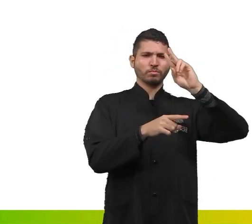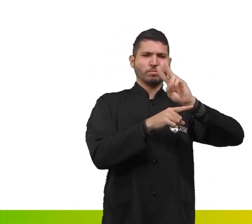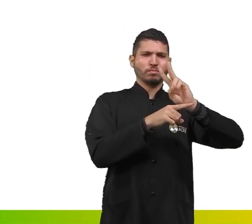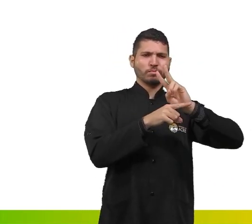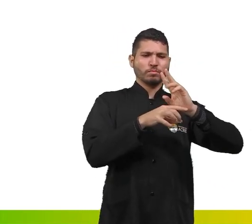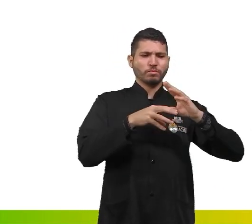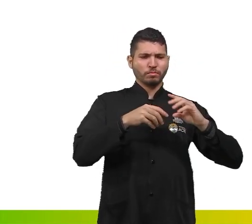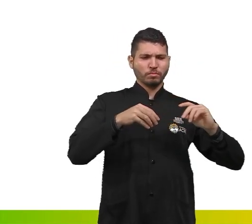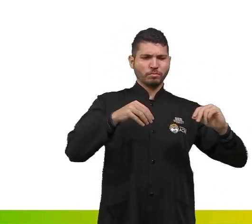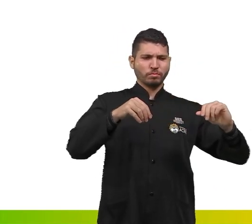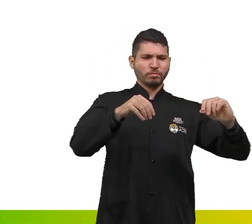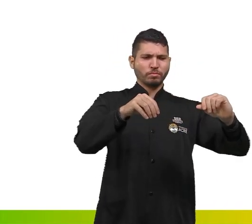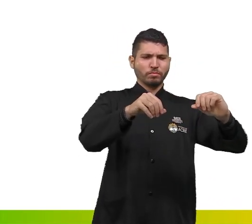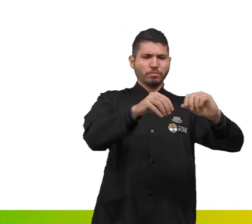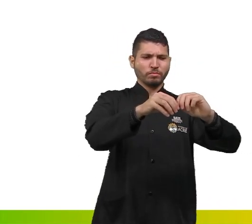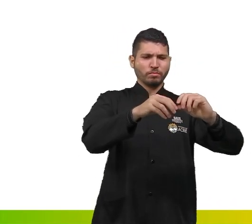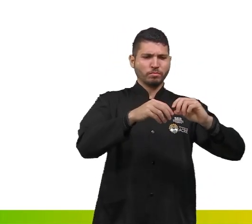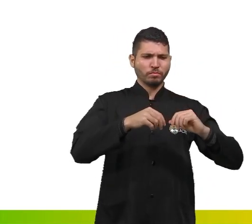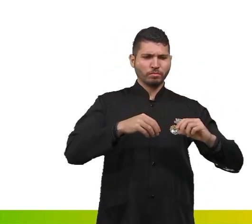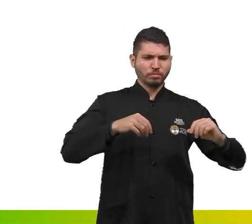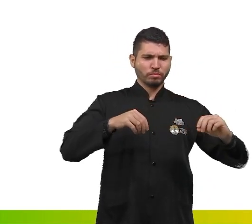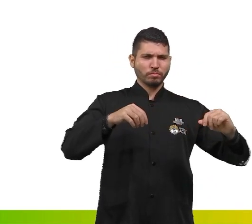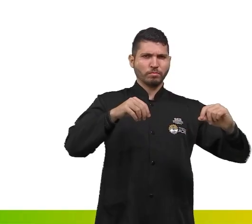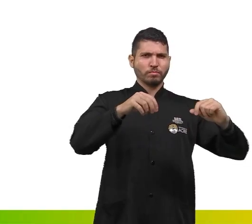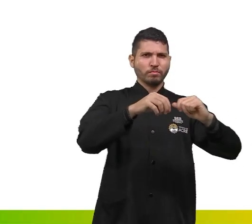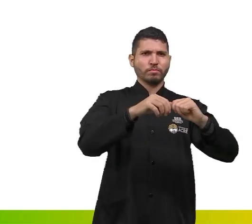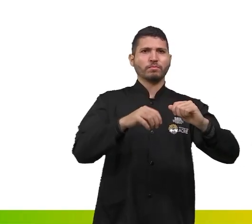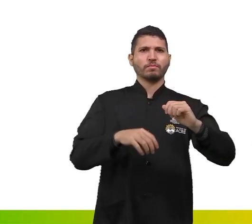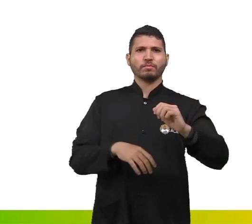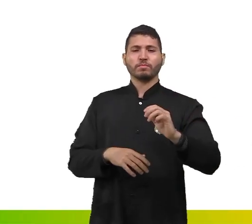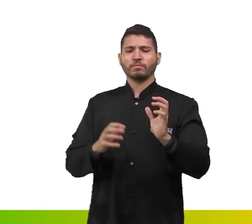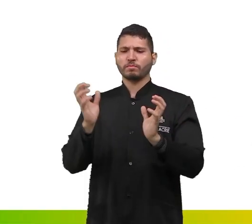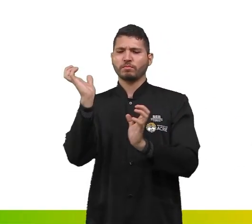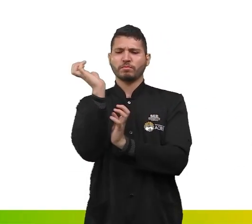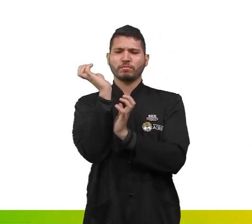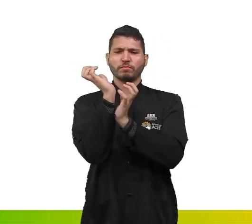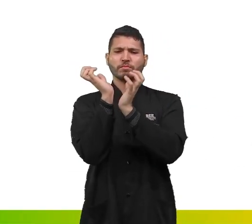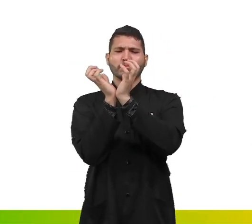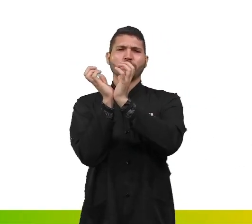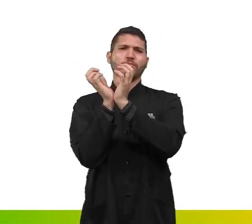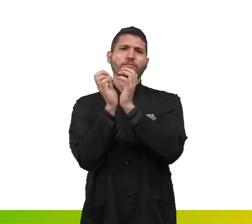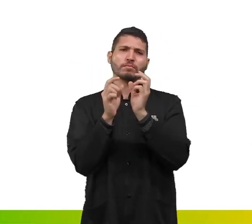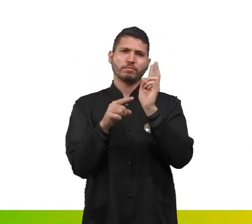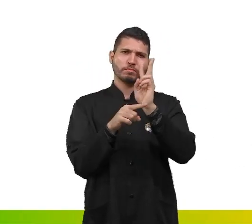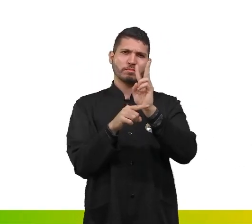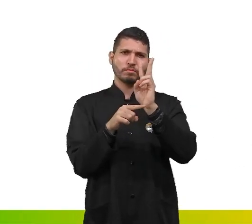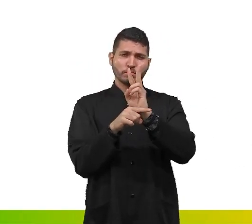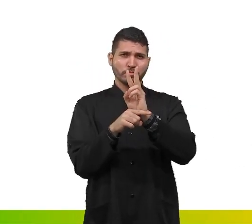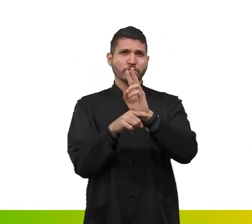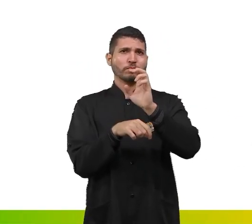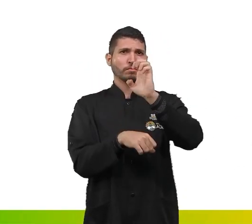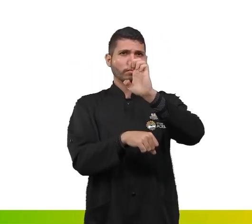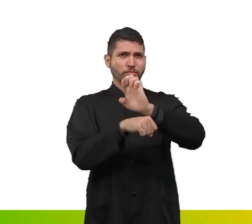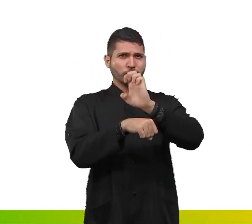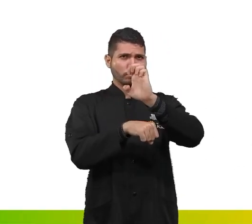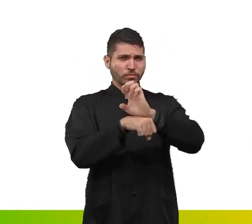a fronteira. E a burocracia serve para quê, professor? Para proteger o Estado de fraudes,